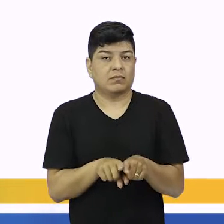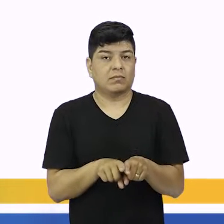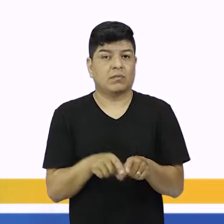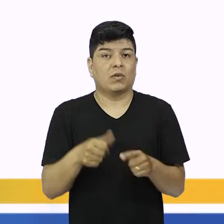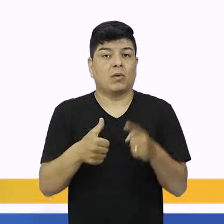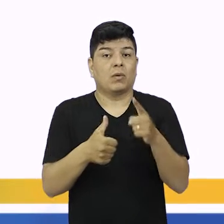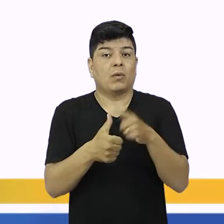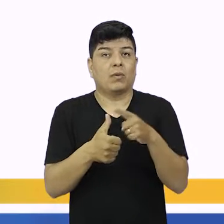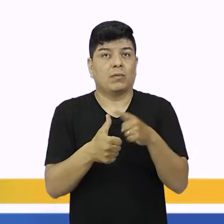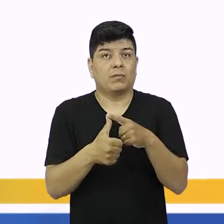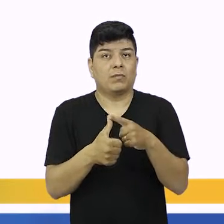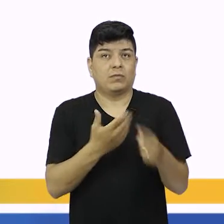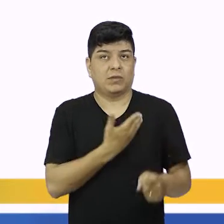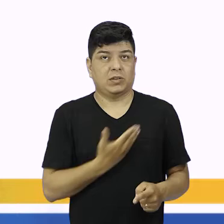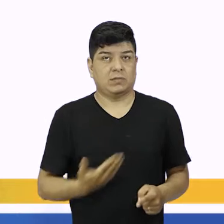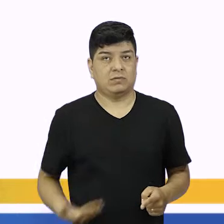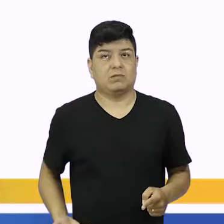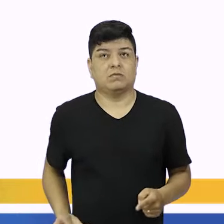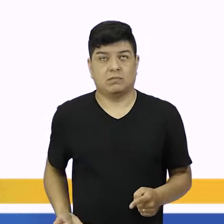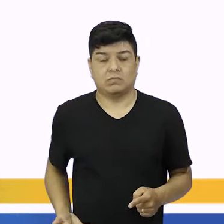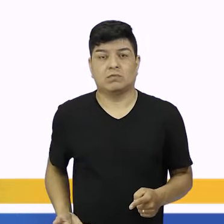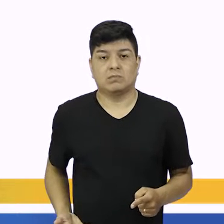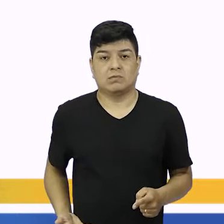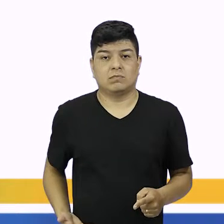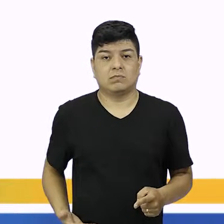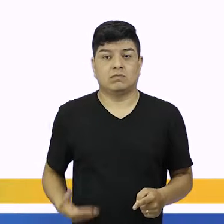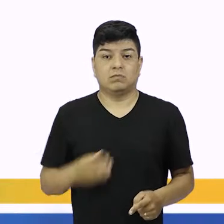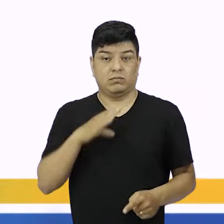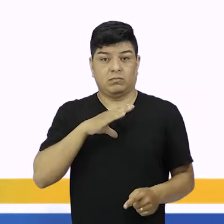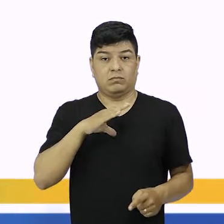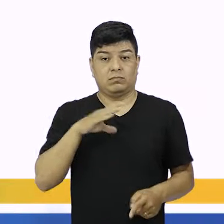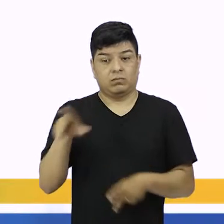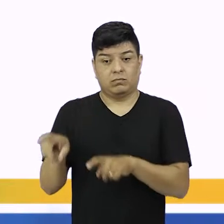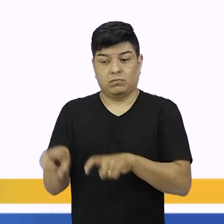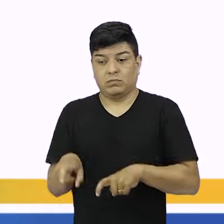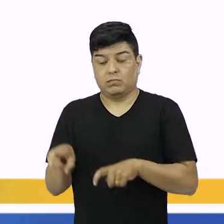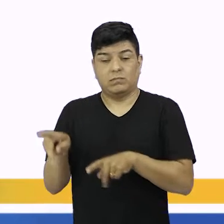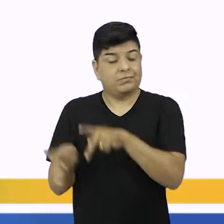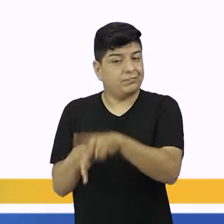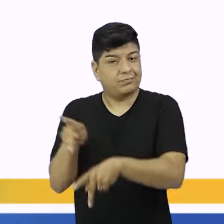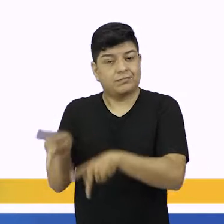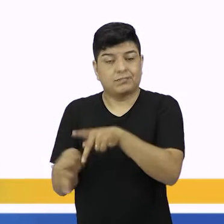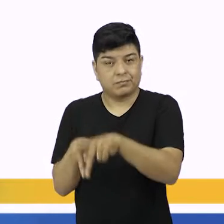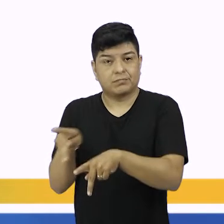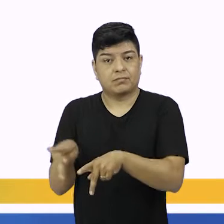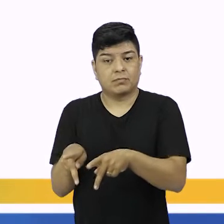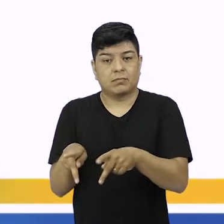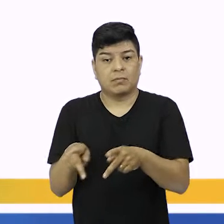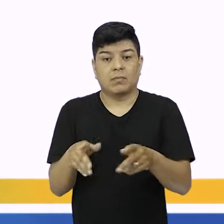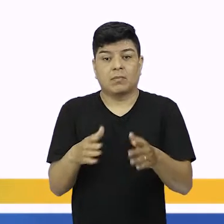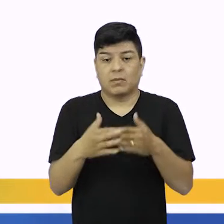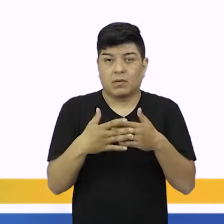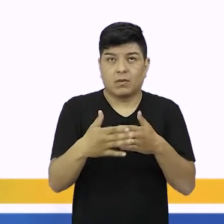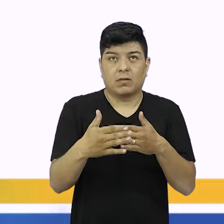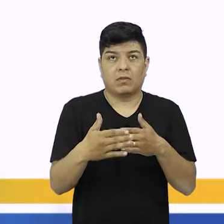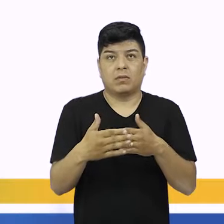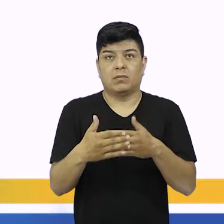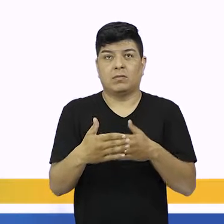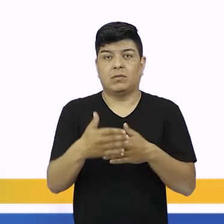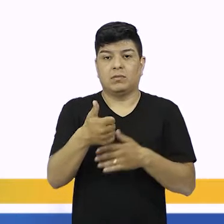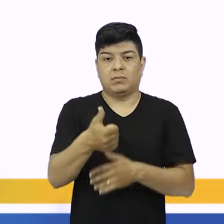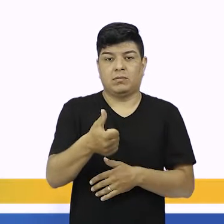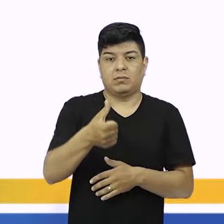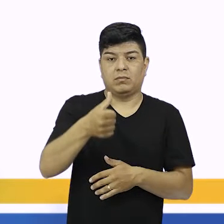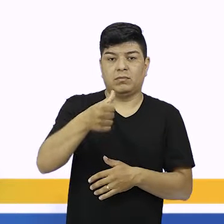o primeiro governo, né, civil, que antes nós tínhamos os militares. Agora, a partir de